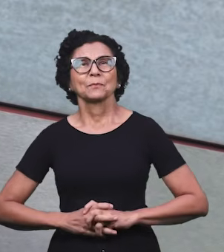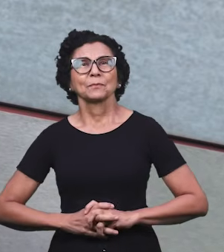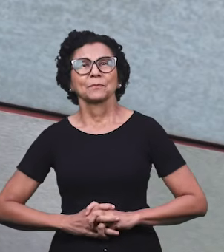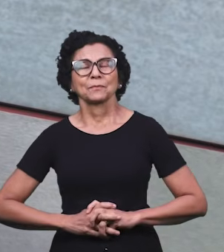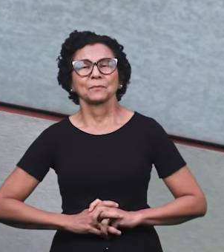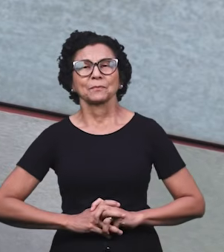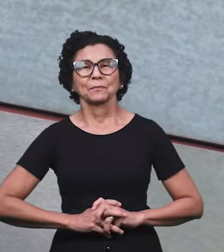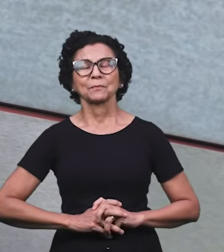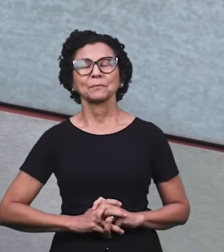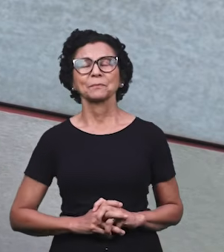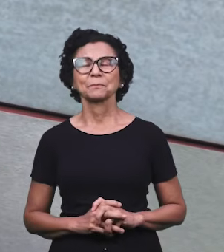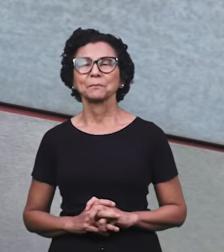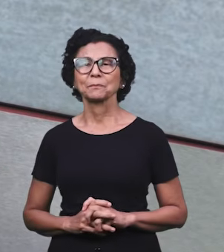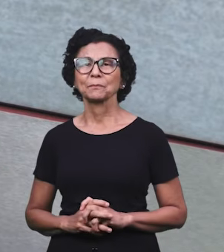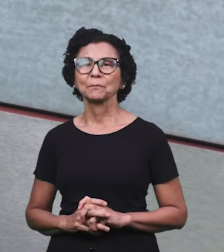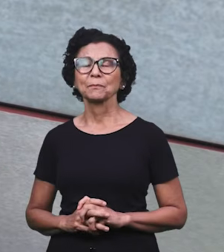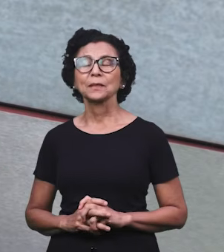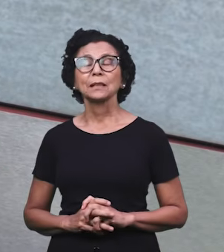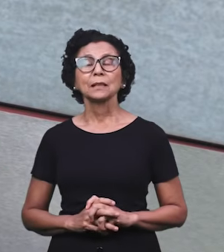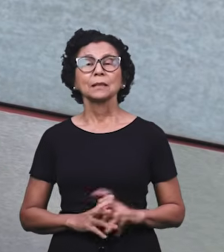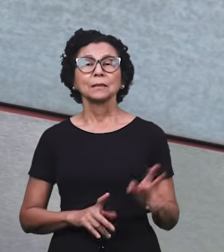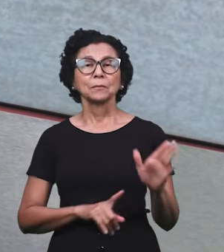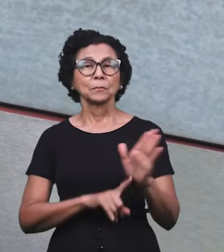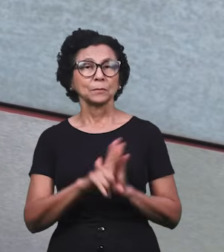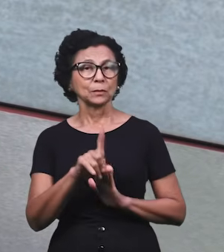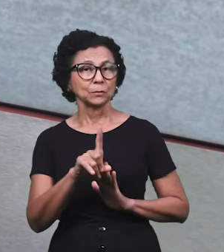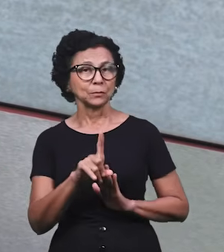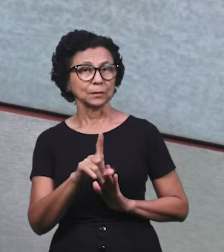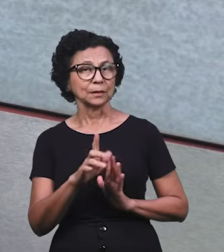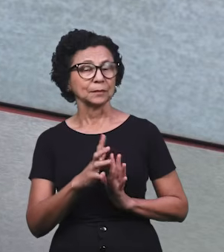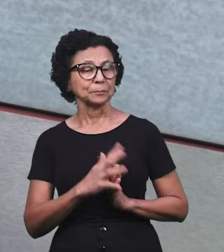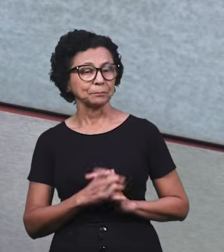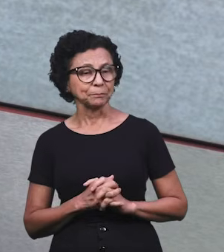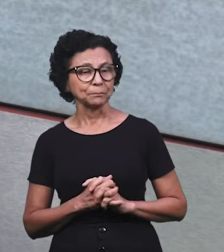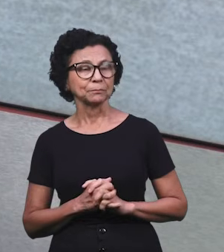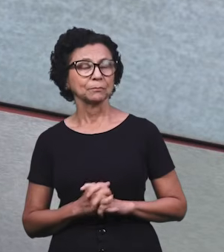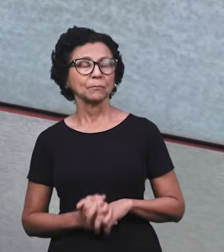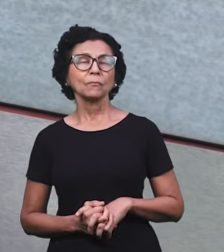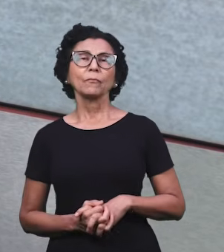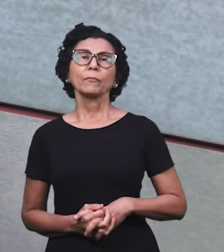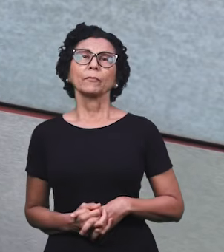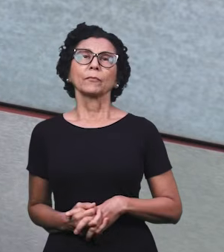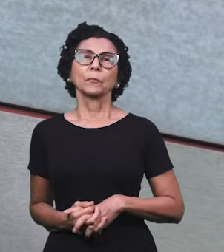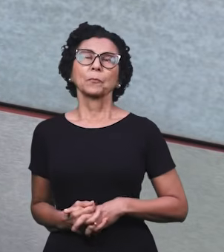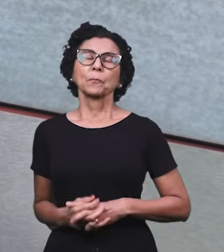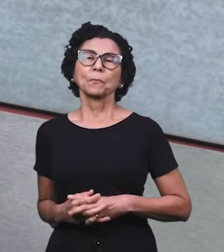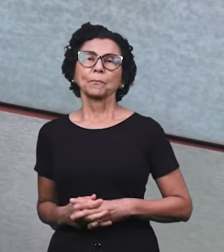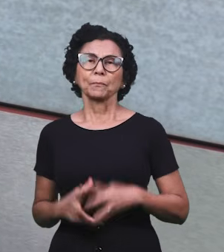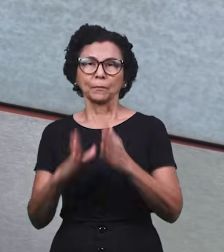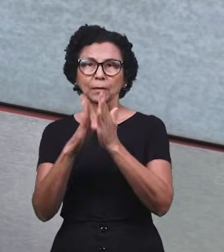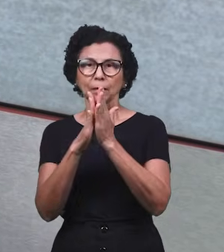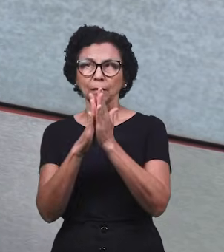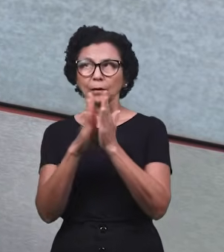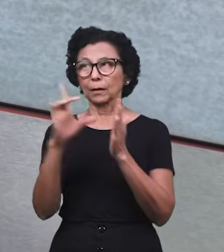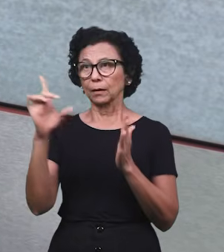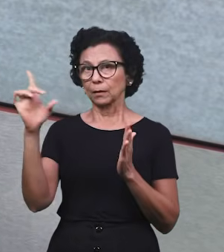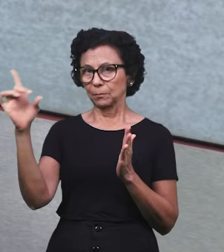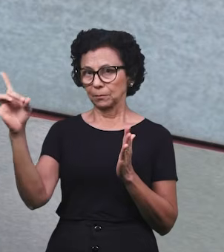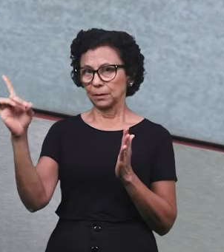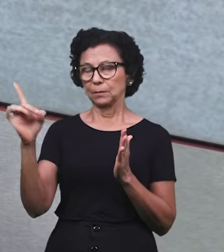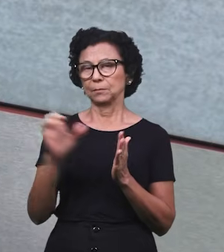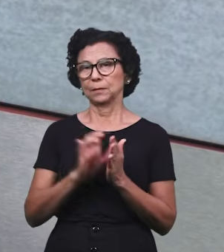a resposta a essa pergunta. E essa pergunta é o seguinte, que a palavra de Deus,